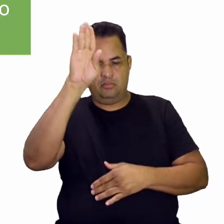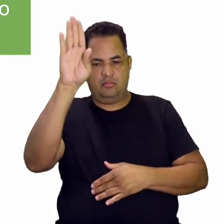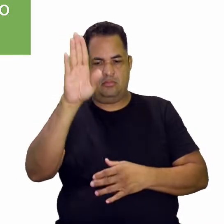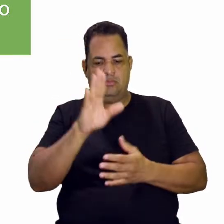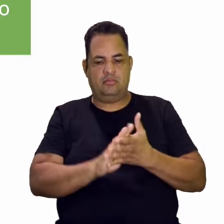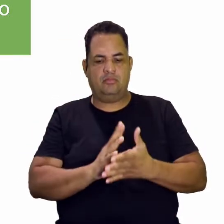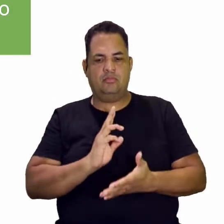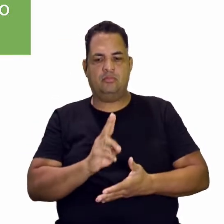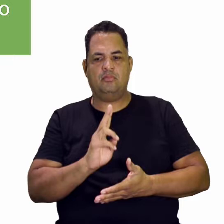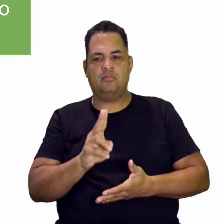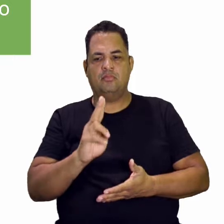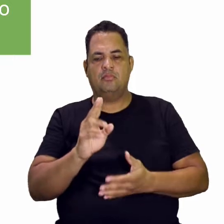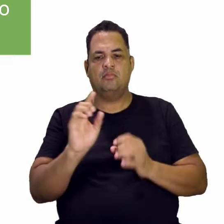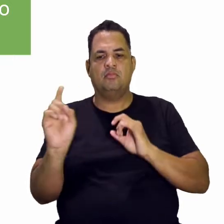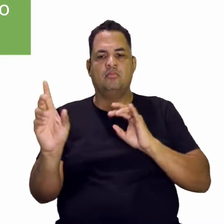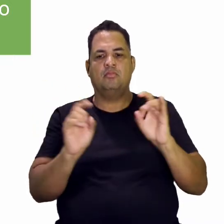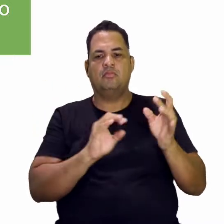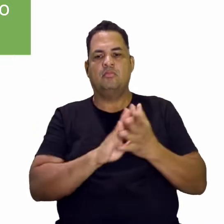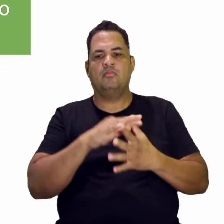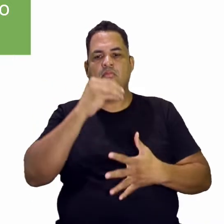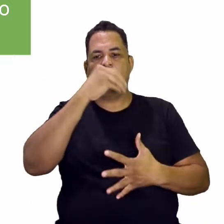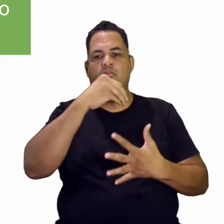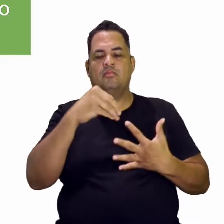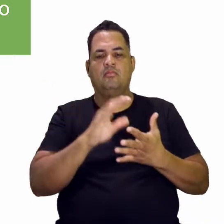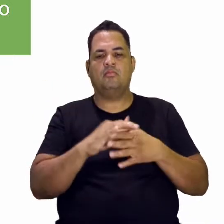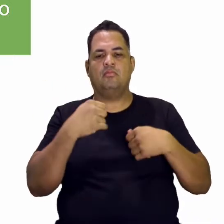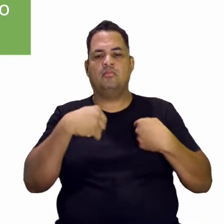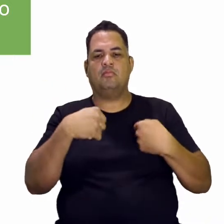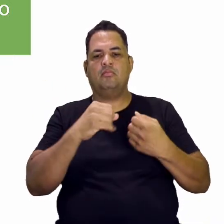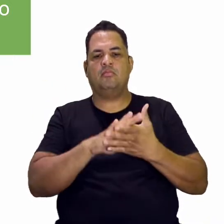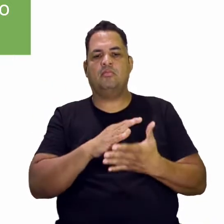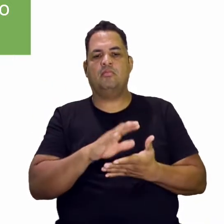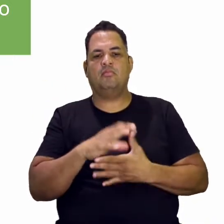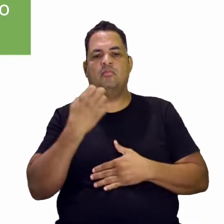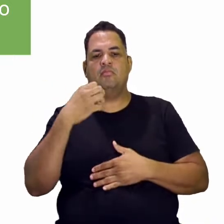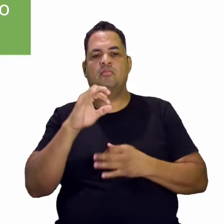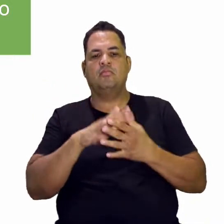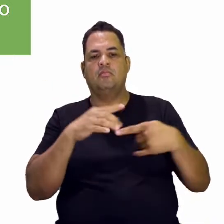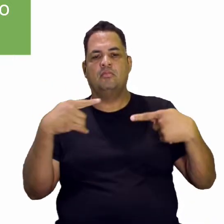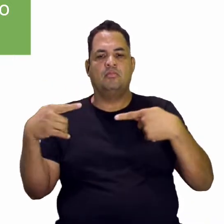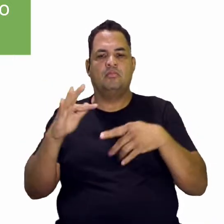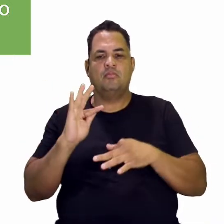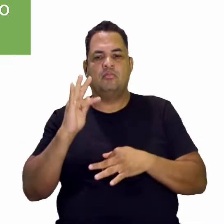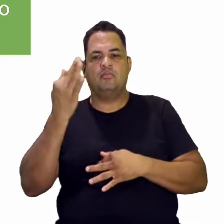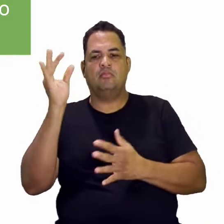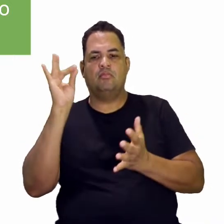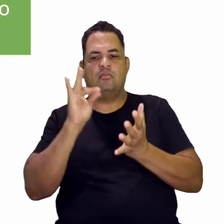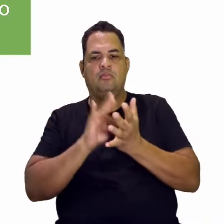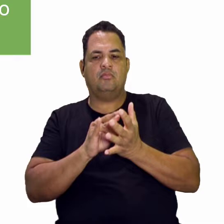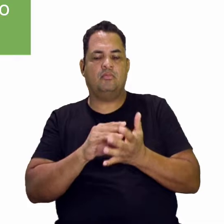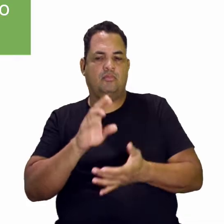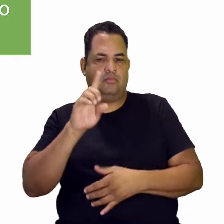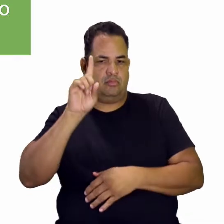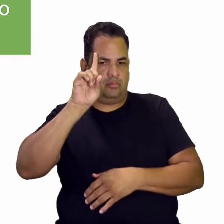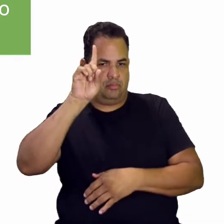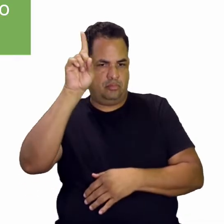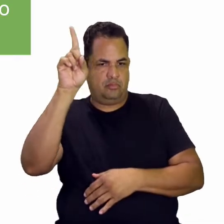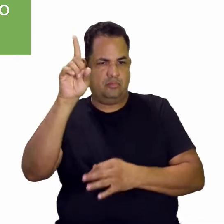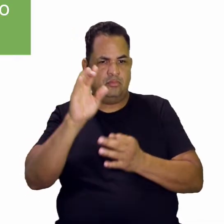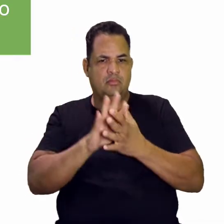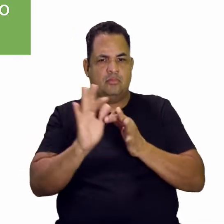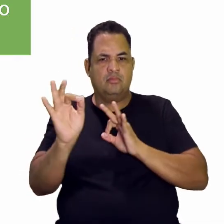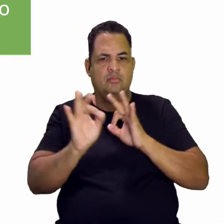Para a manutenção de cada espécie é preciso ter energia. Relacionar fenômenos, fatos e